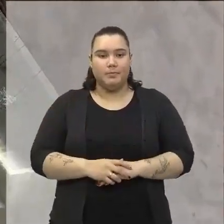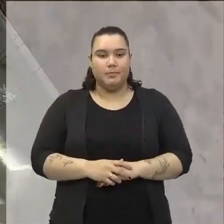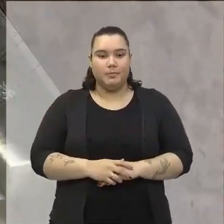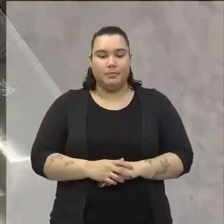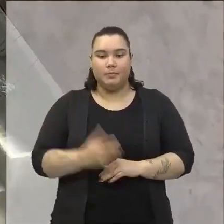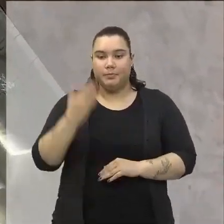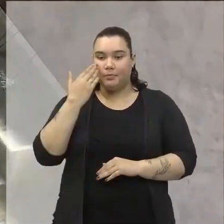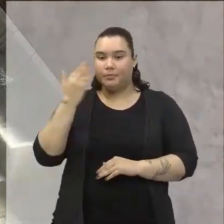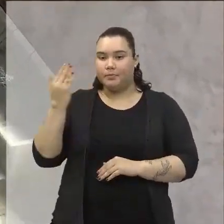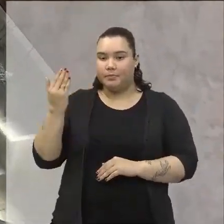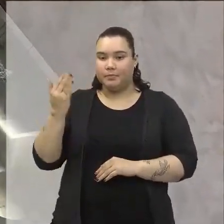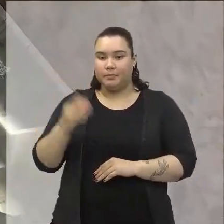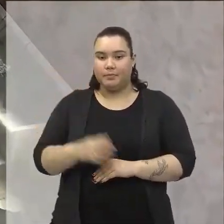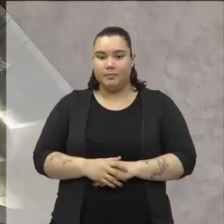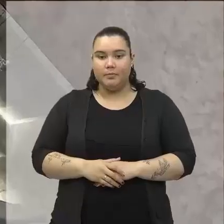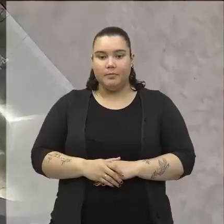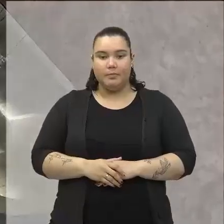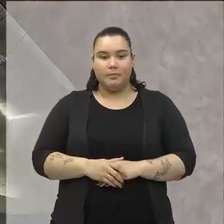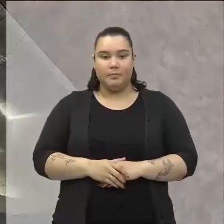comigo, olha só.